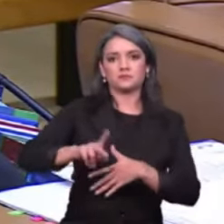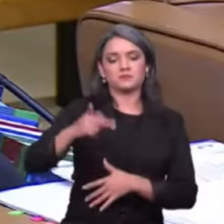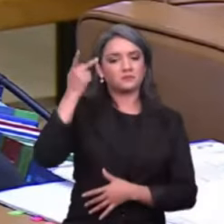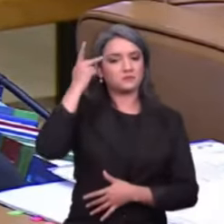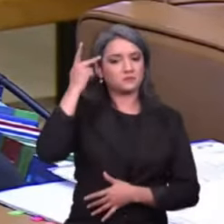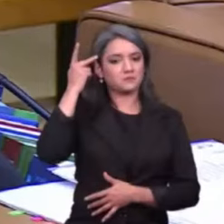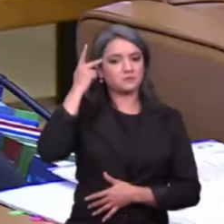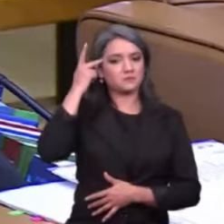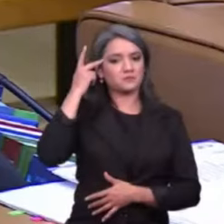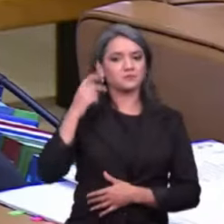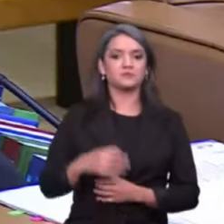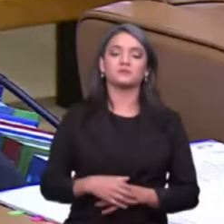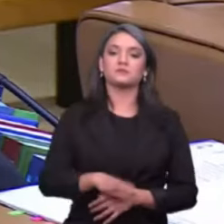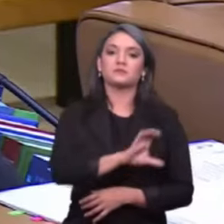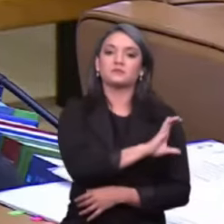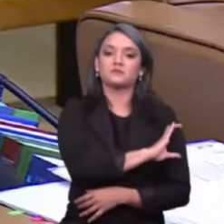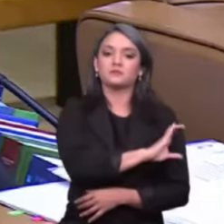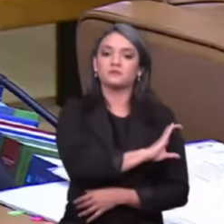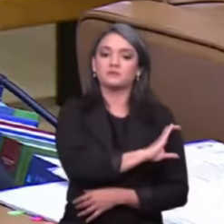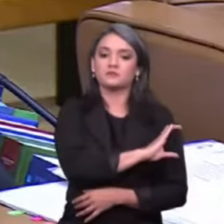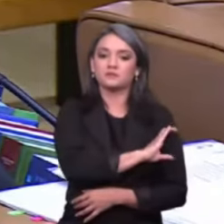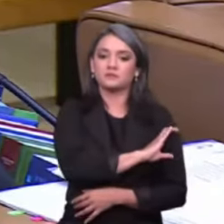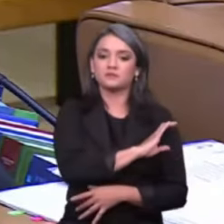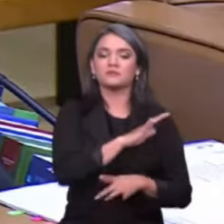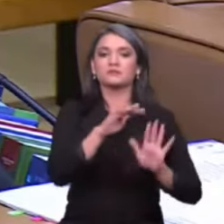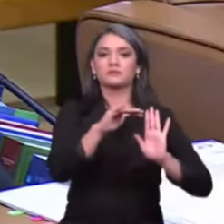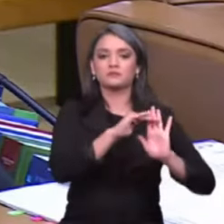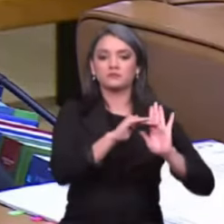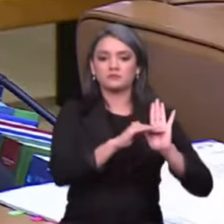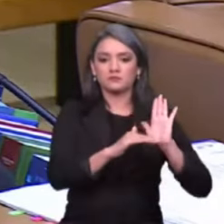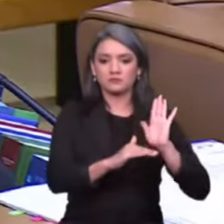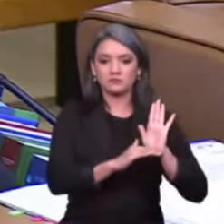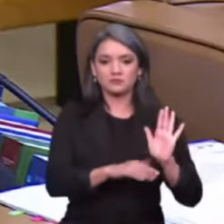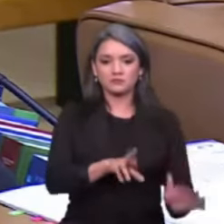e coordenador do programa Redenção na Cracolândia.